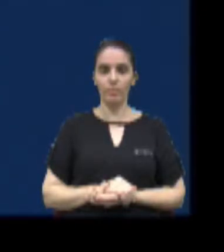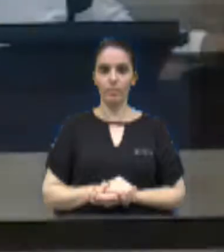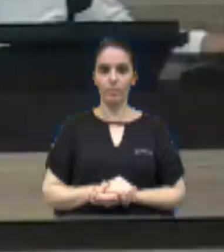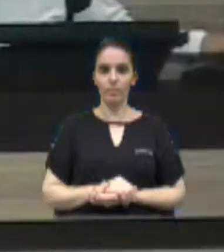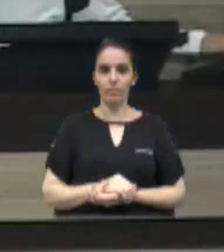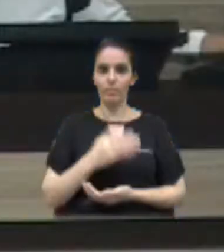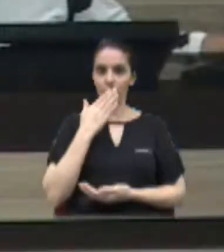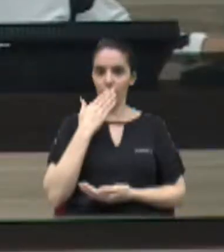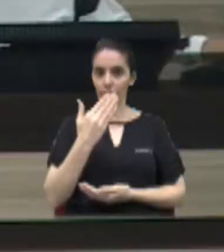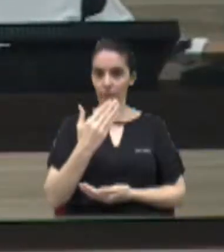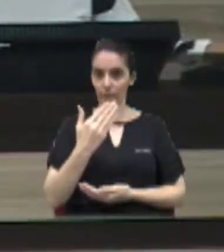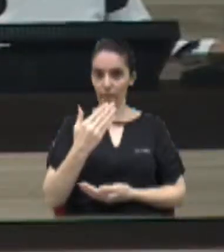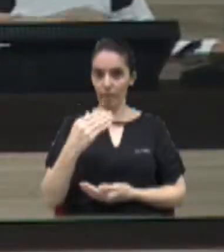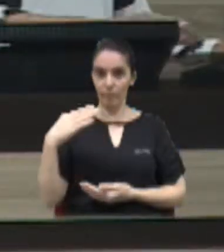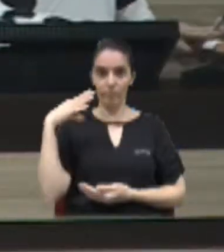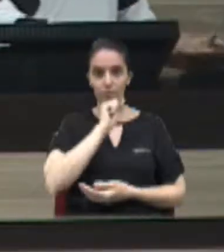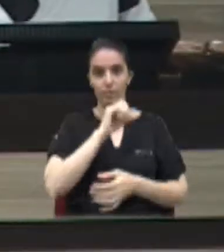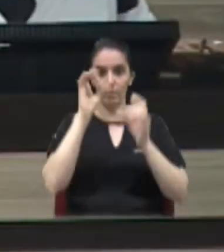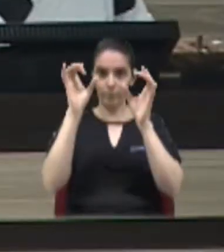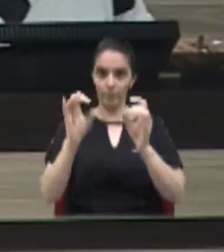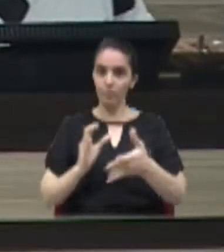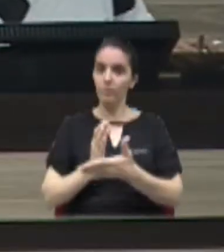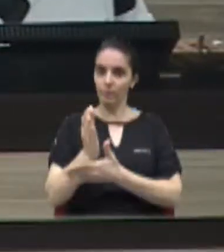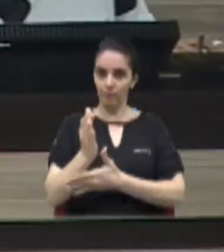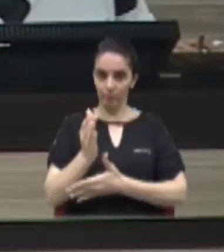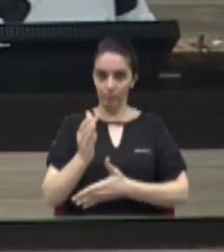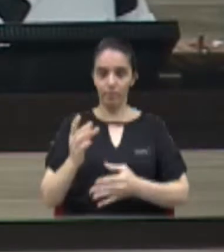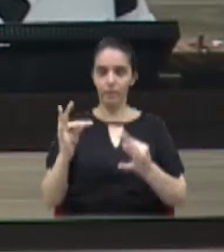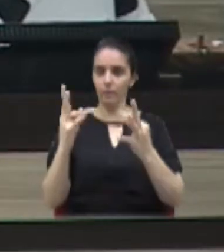Requerimento de urgência foi aprovado por todos os vereadores.